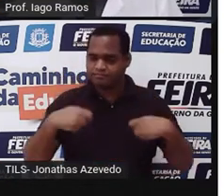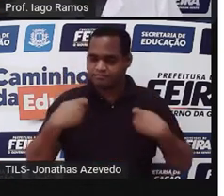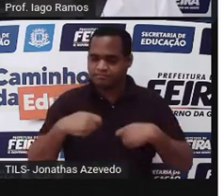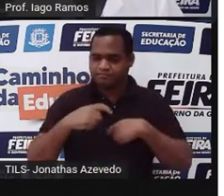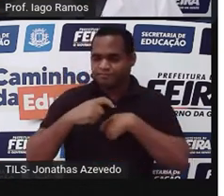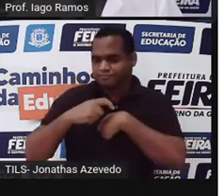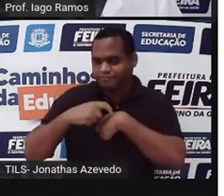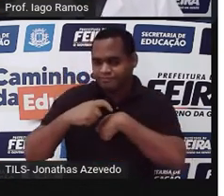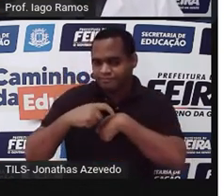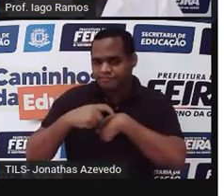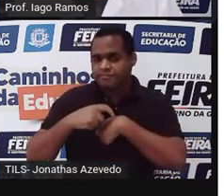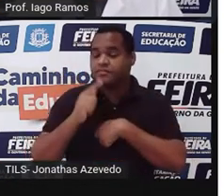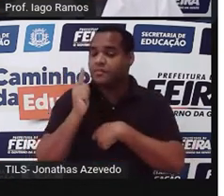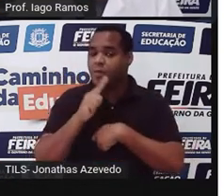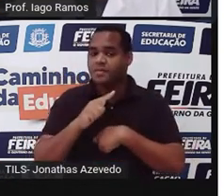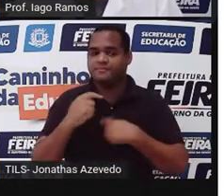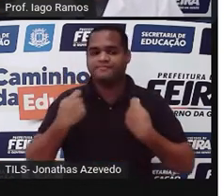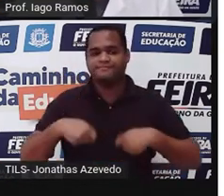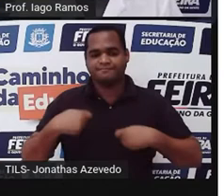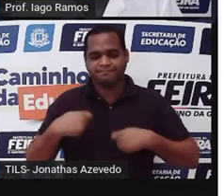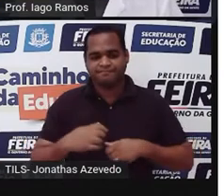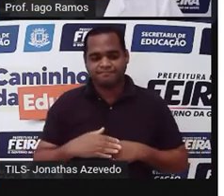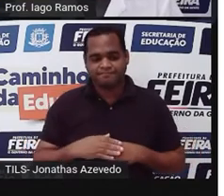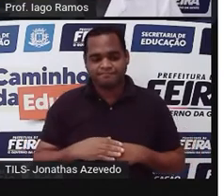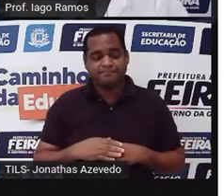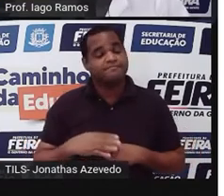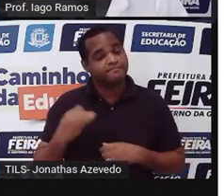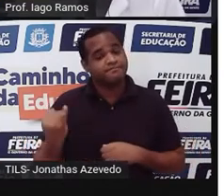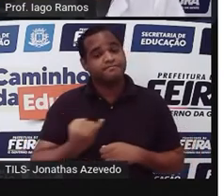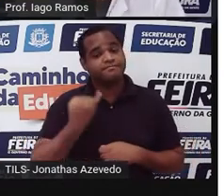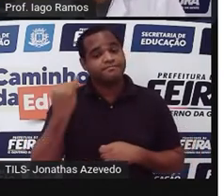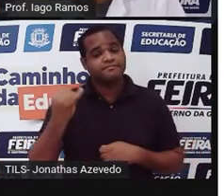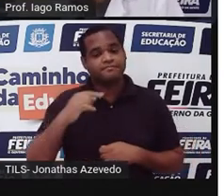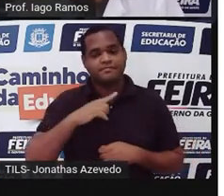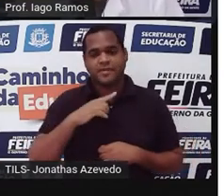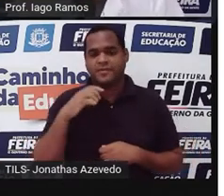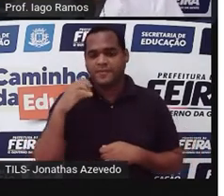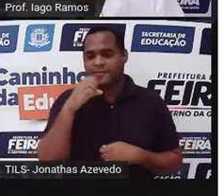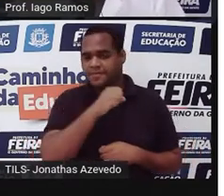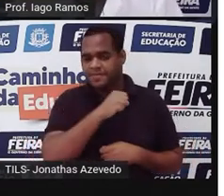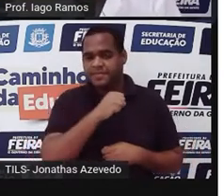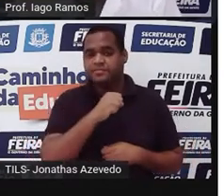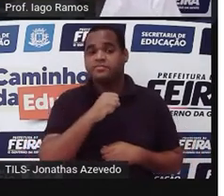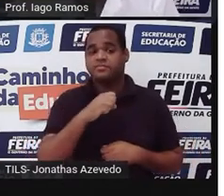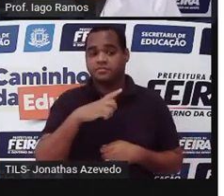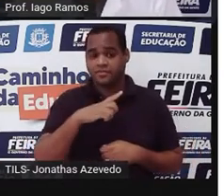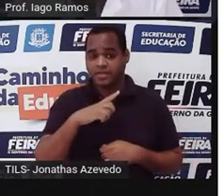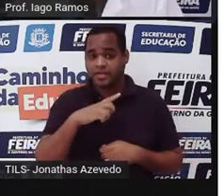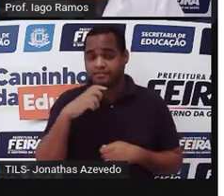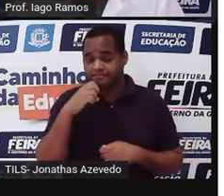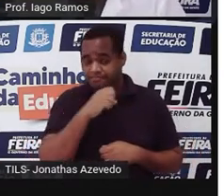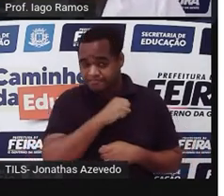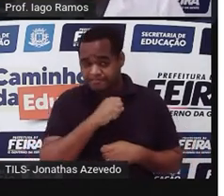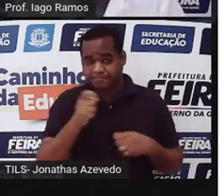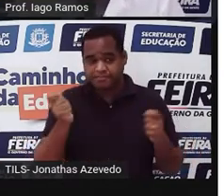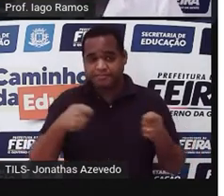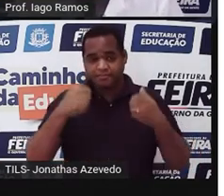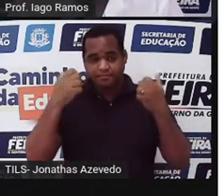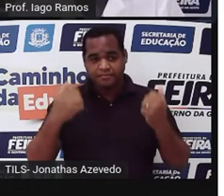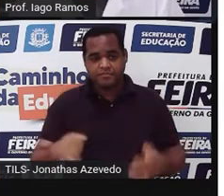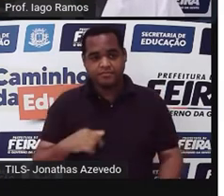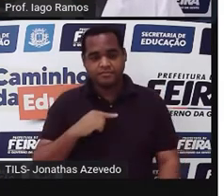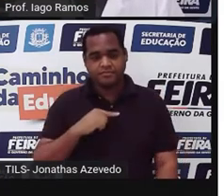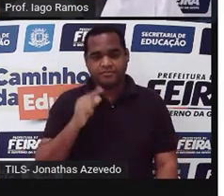um tempo para fazer esse cálculo então interessante para ser rápido né para ser mais prático é